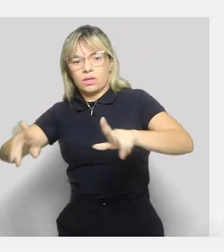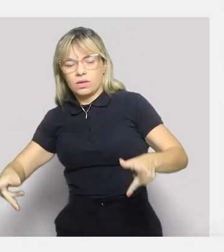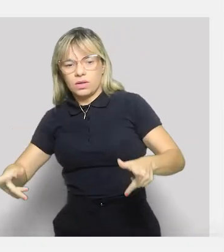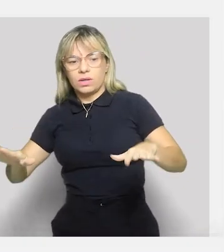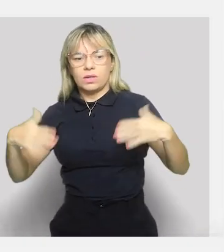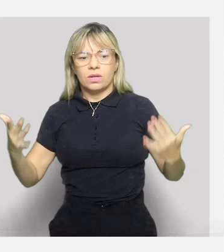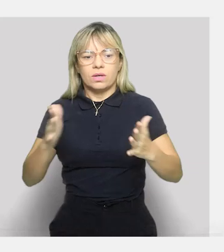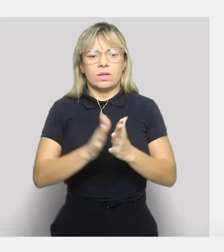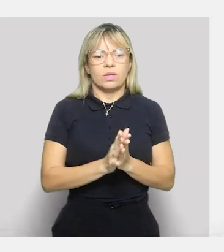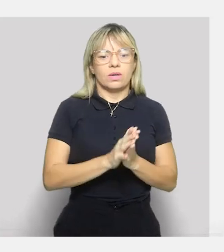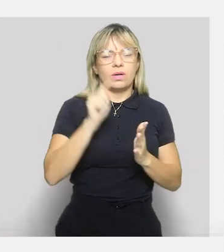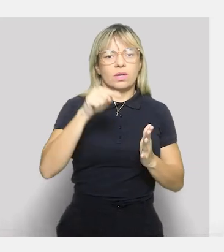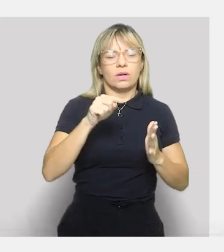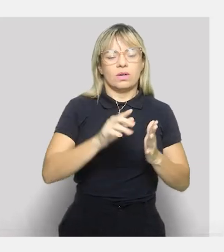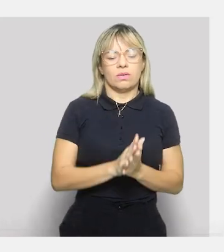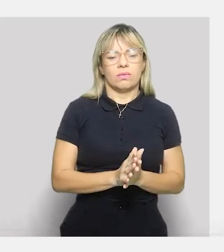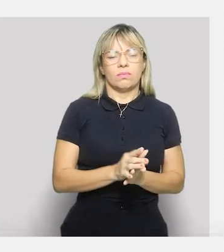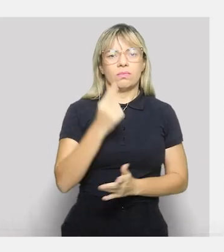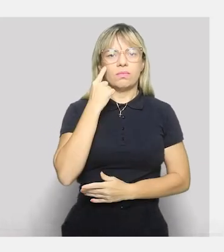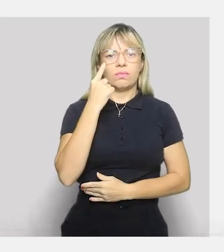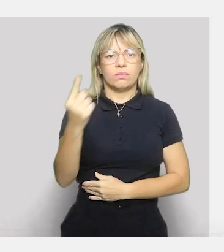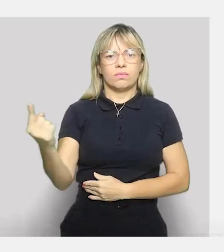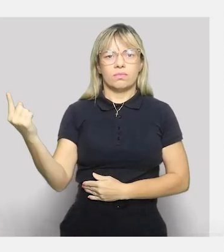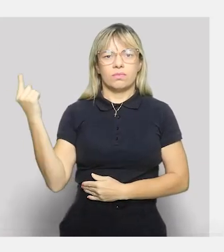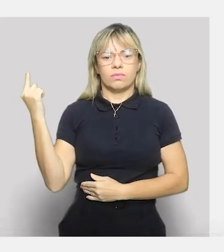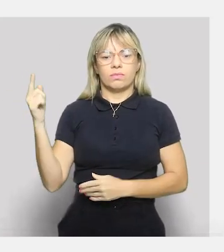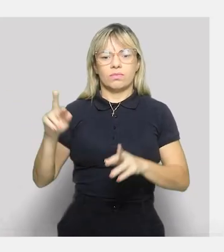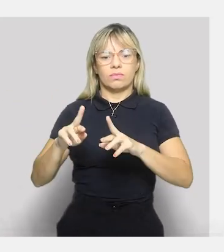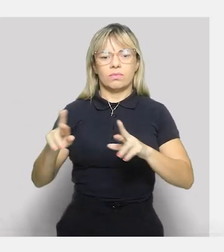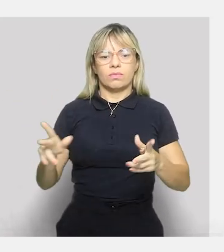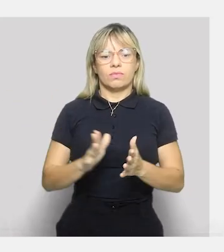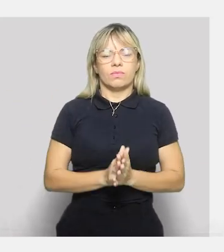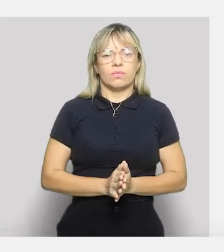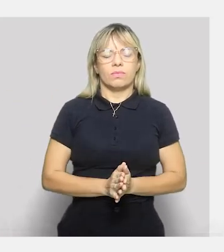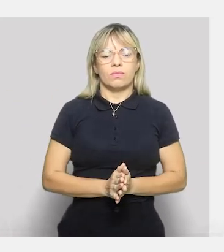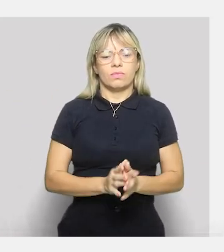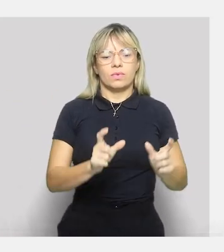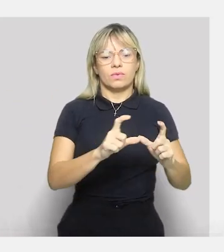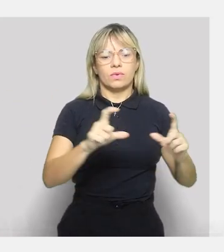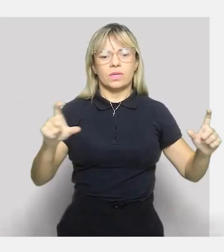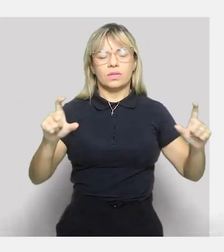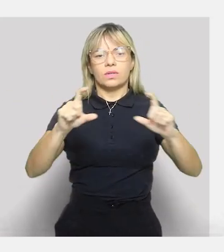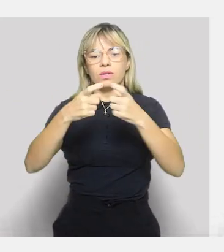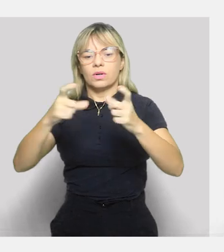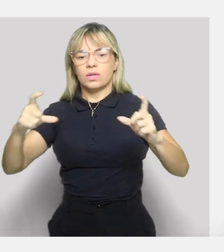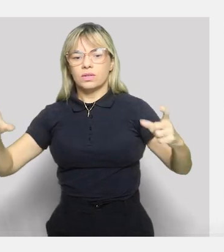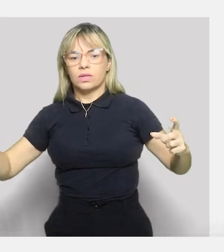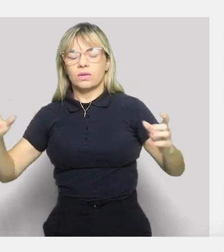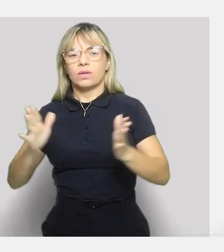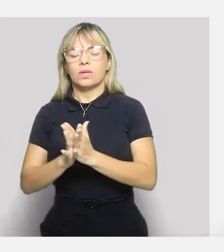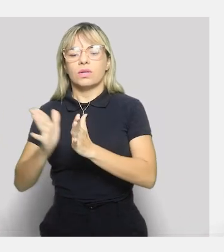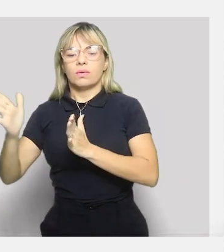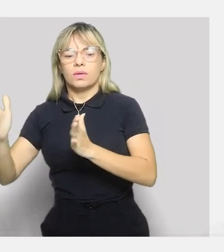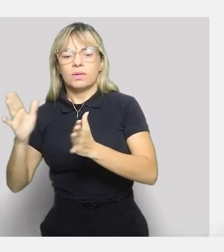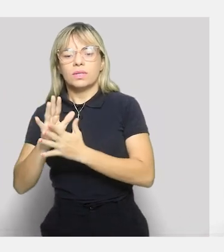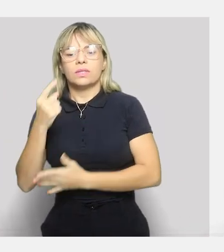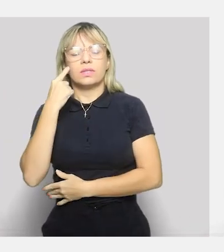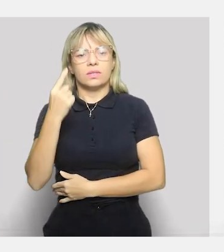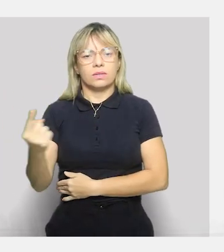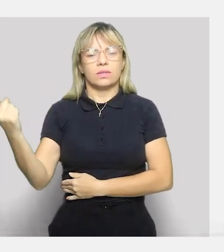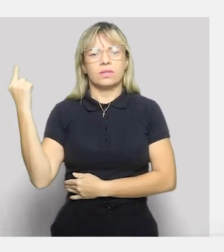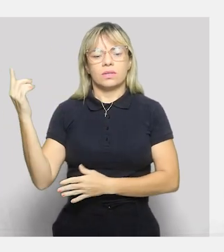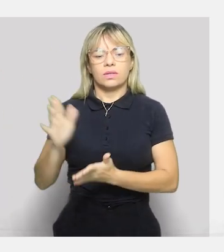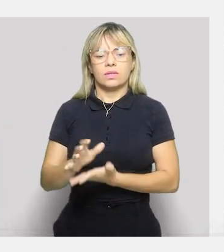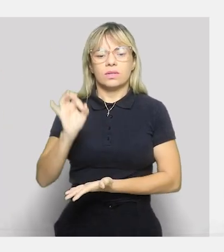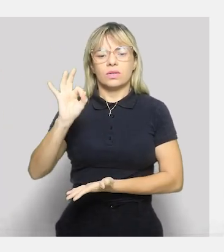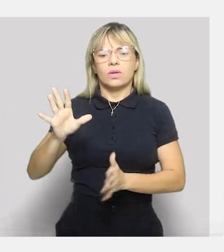entre frase, oração e período. Frase, oração e período, certo? Bom, o que